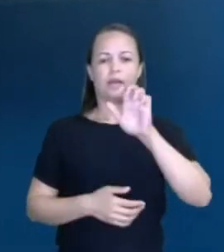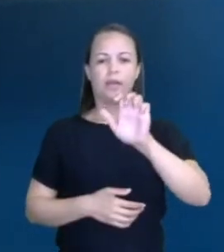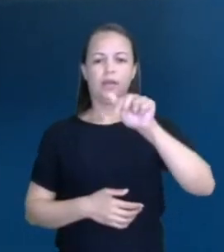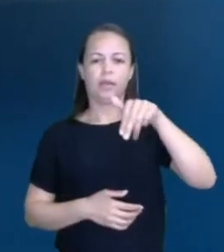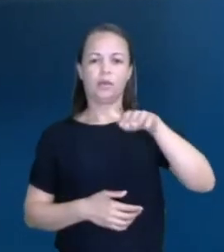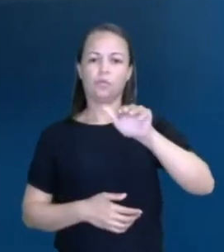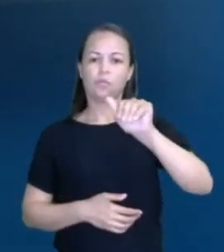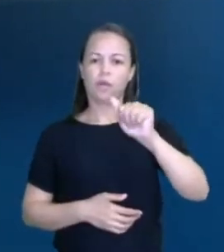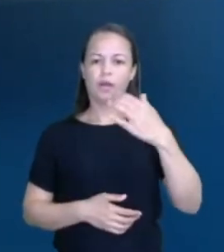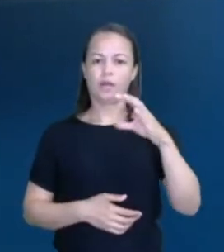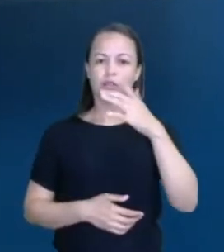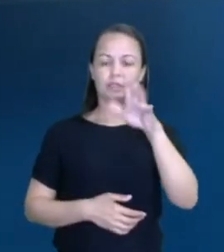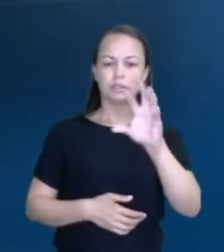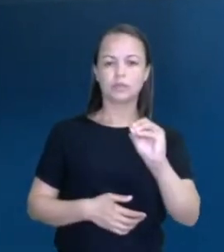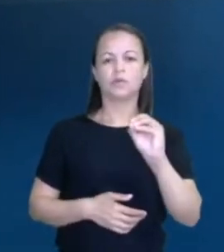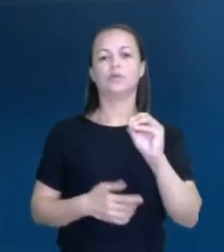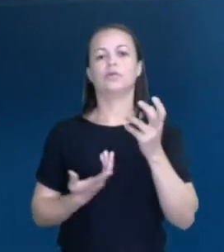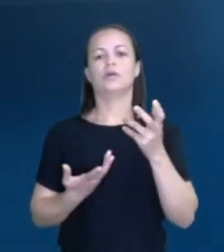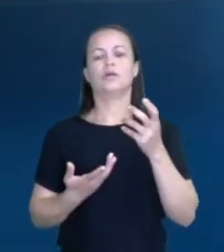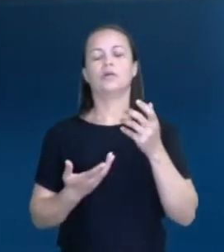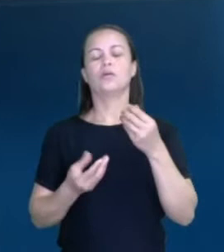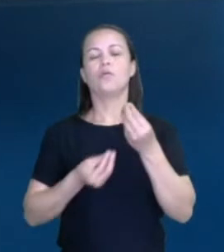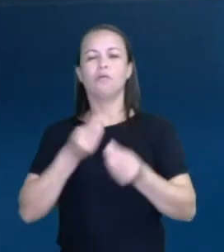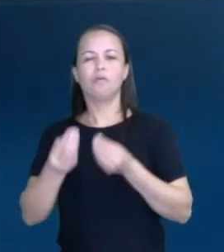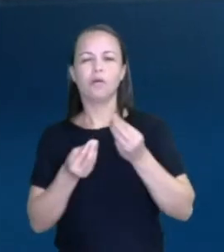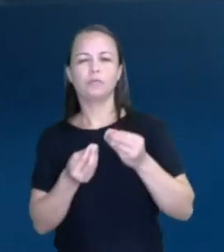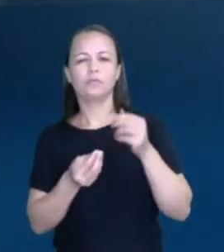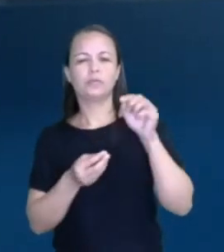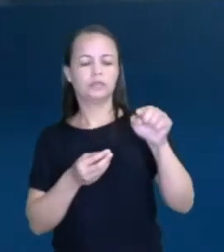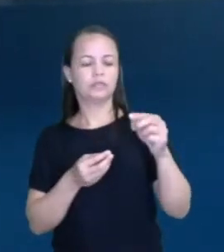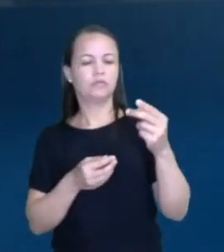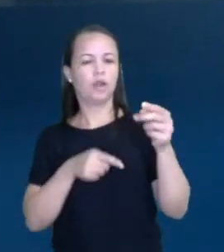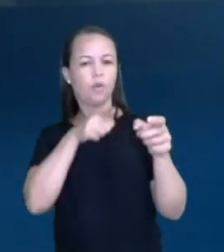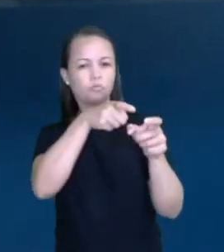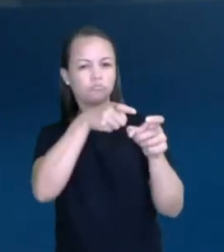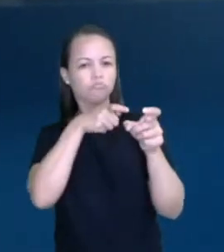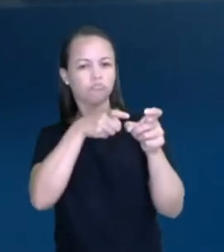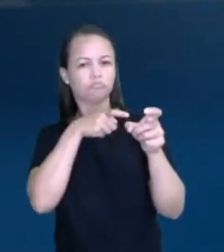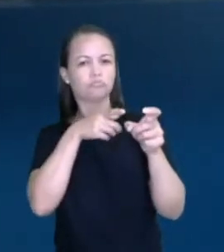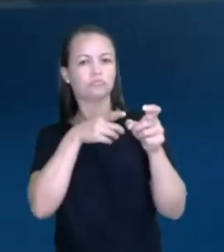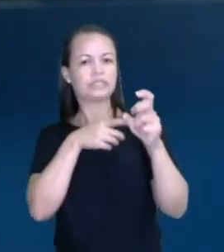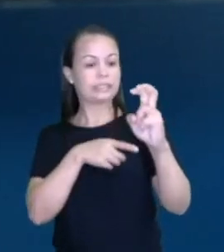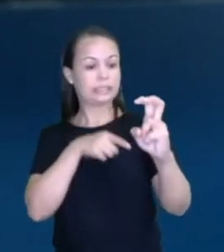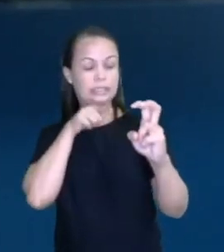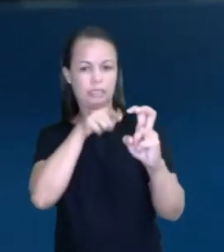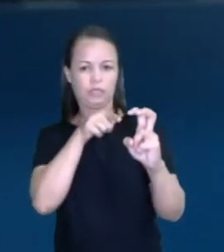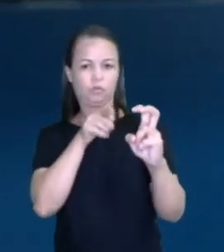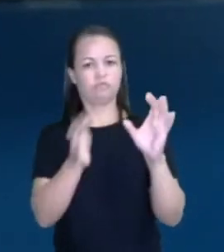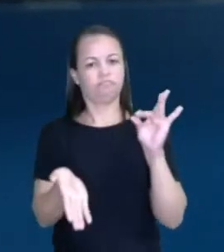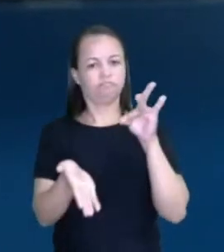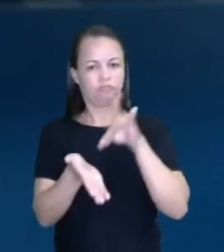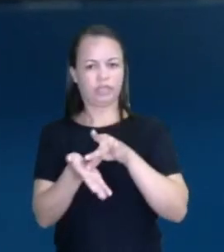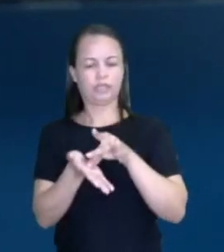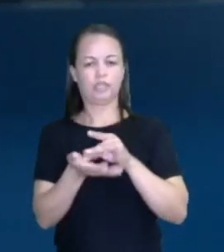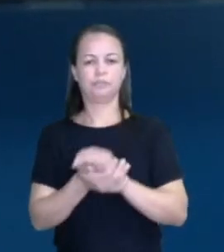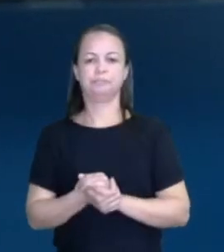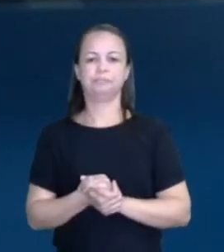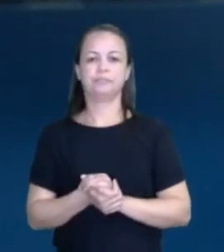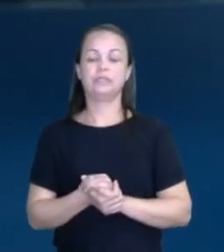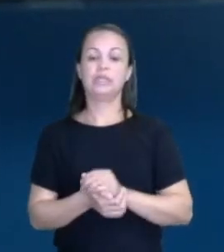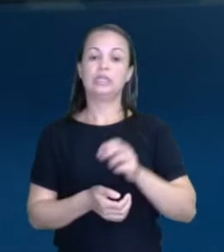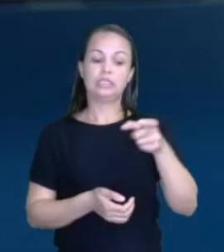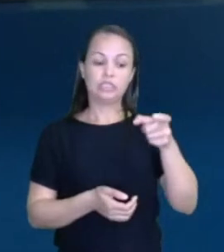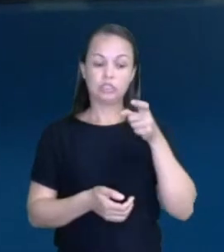e como esse valor 5 deixa a minha sentença verdadeira? Vamos conferir aqui, ó. Se